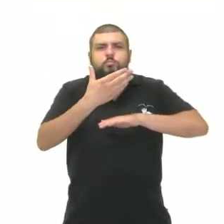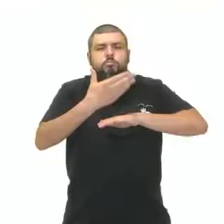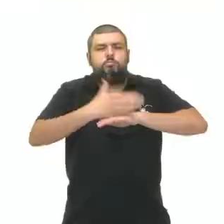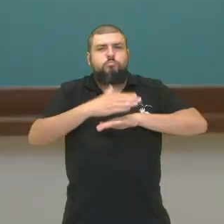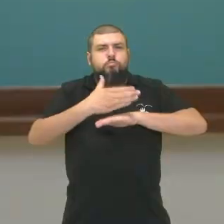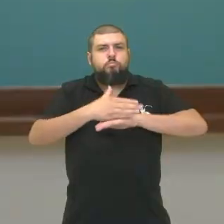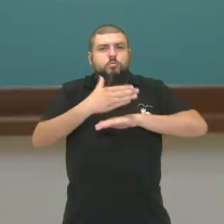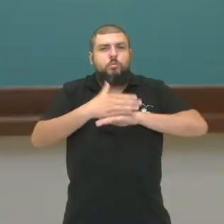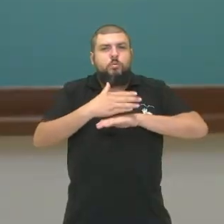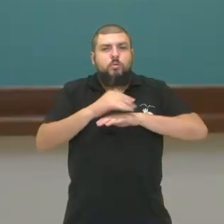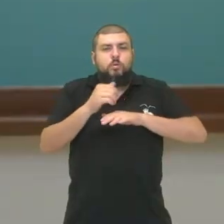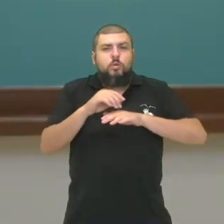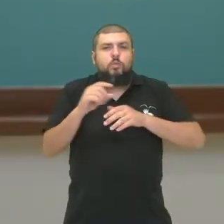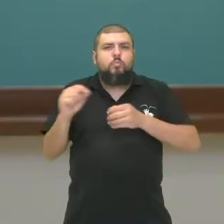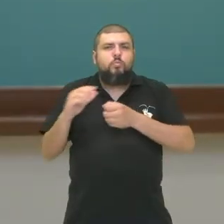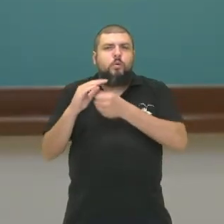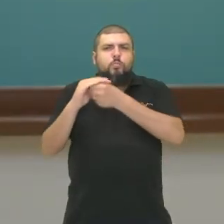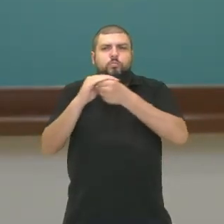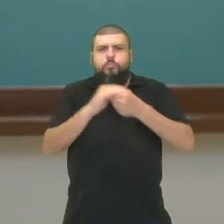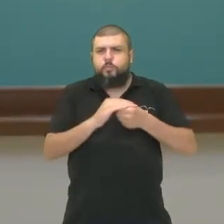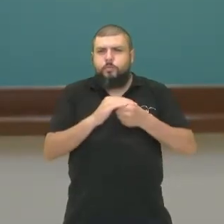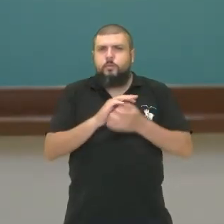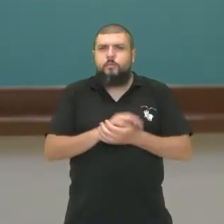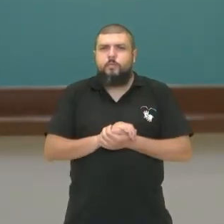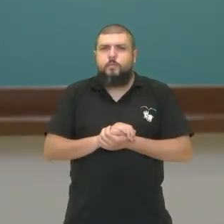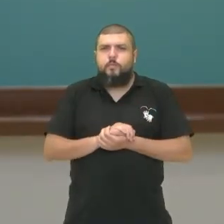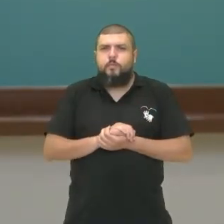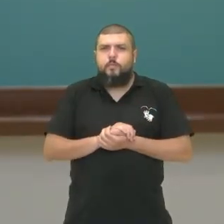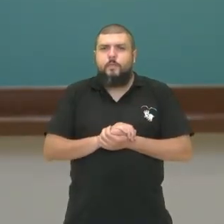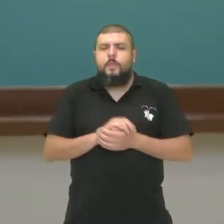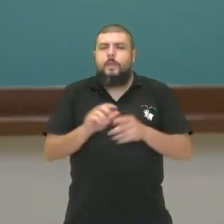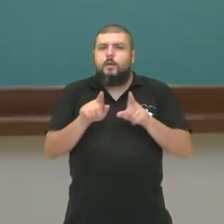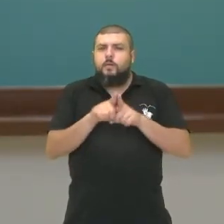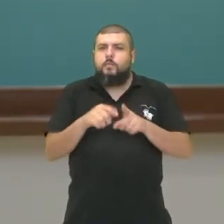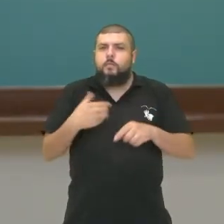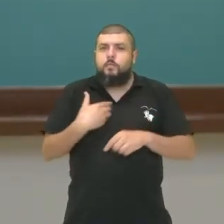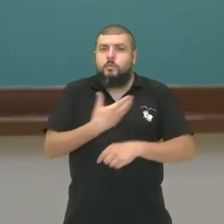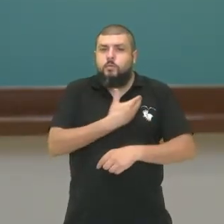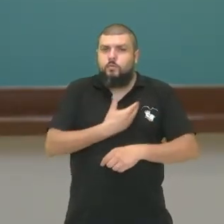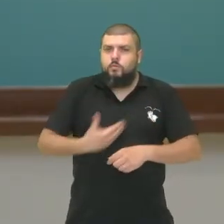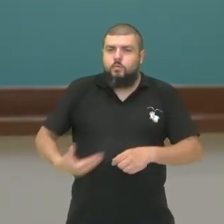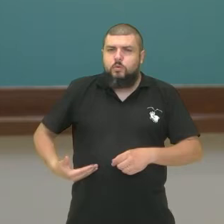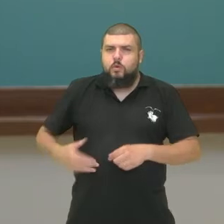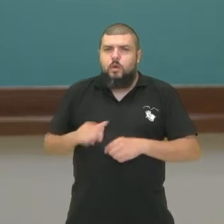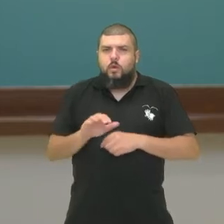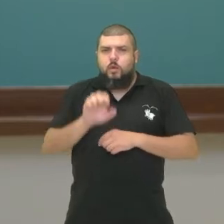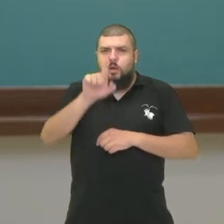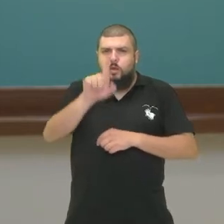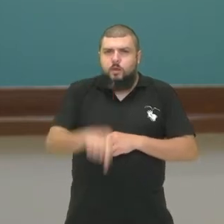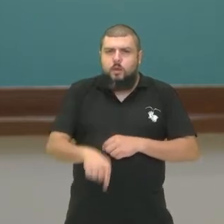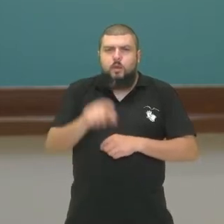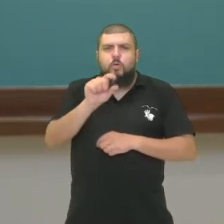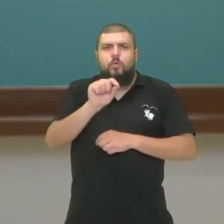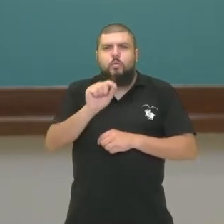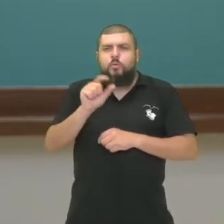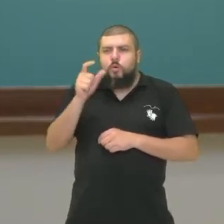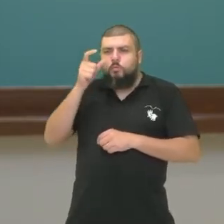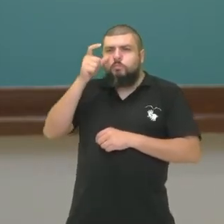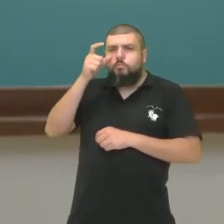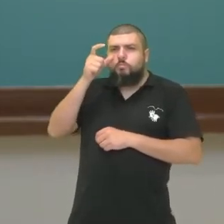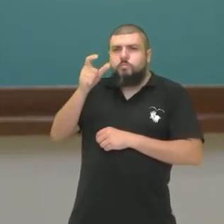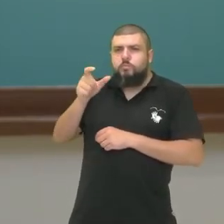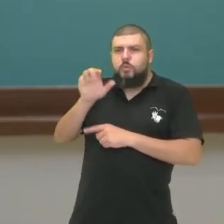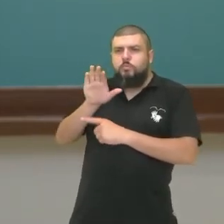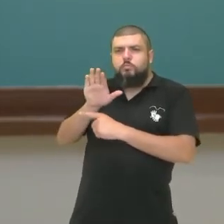que os aparelhos institucionais, os aparelhos sociais, como o próprio Estado, é um aparelho hegemônico dos interesses de uma classe